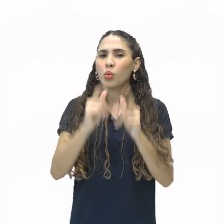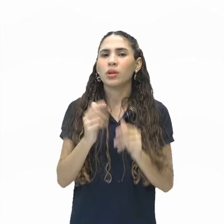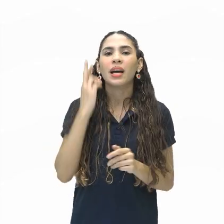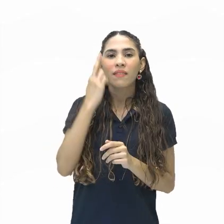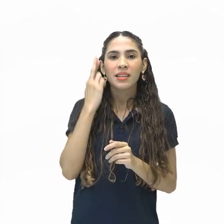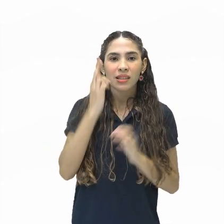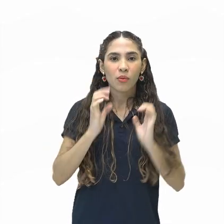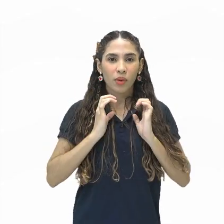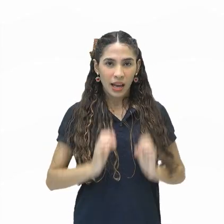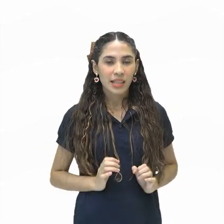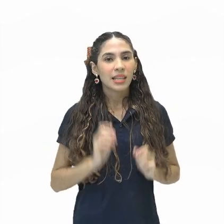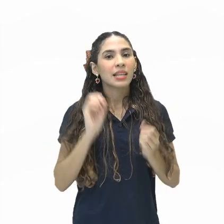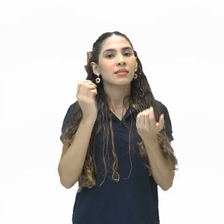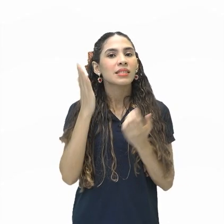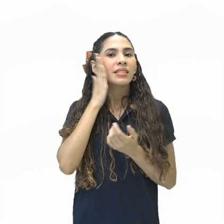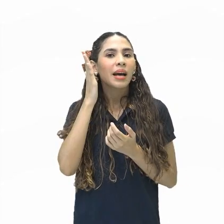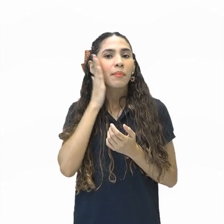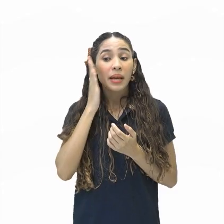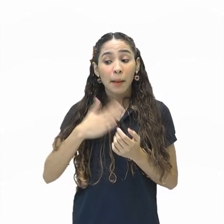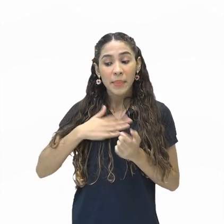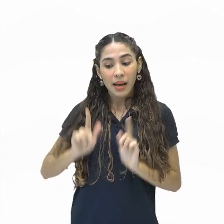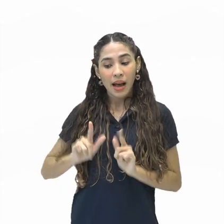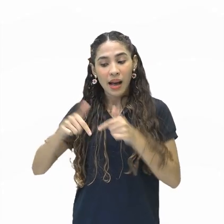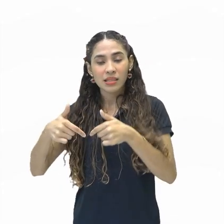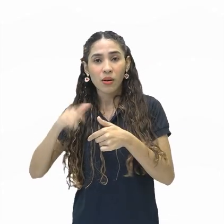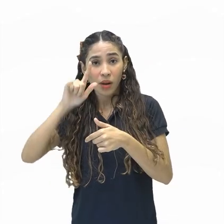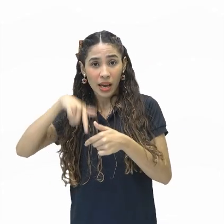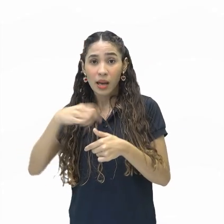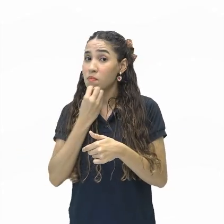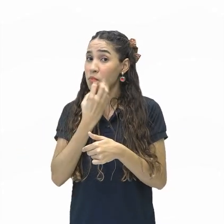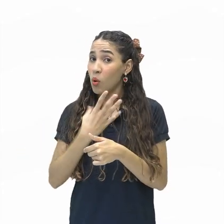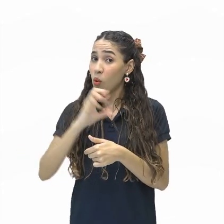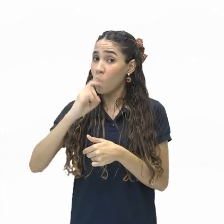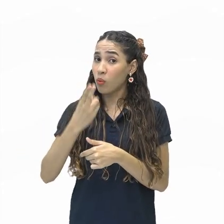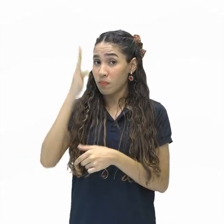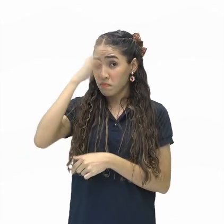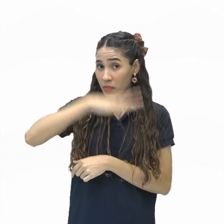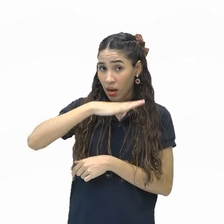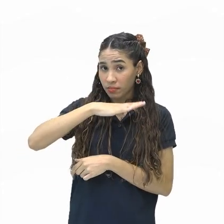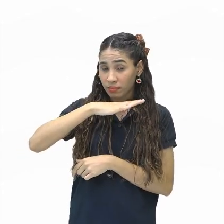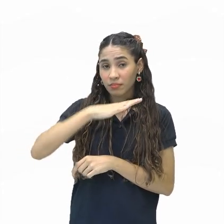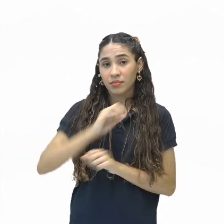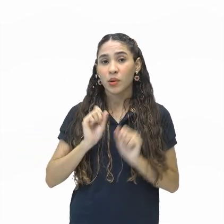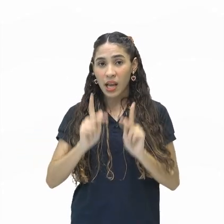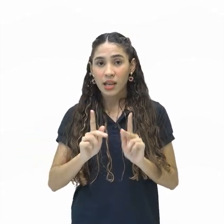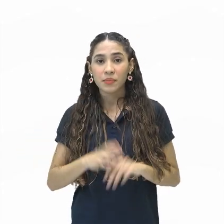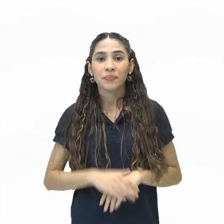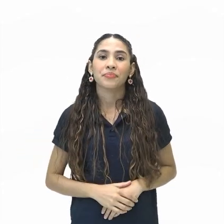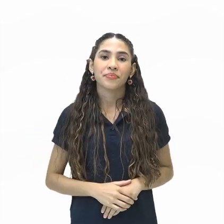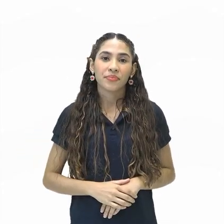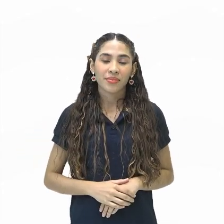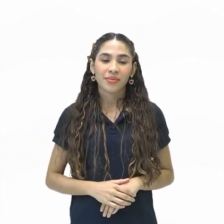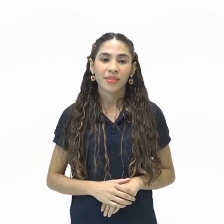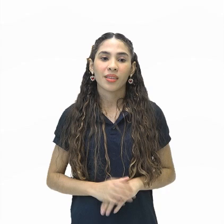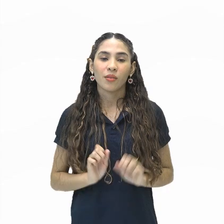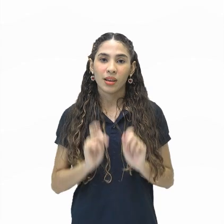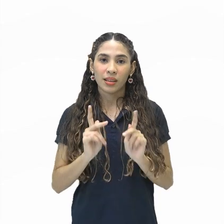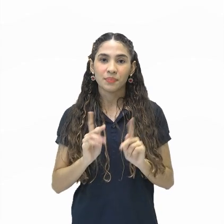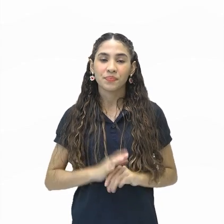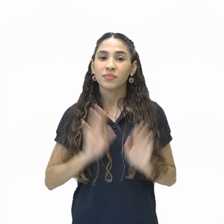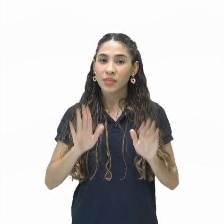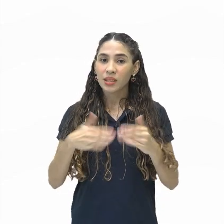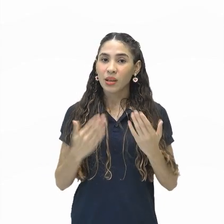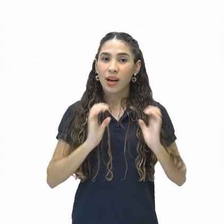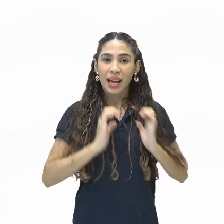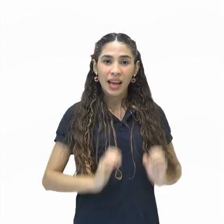reflexão ética primeiro para saber se aquela minha ação vai ser boa ou má, né? Nesse sentido aí, tá bom? Então